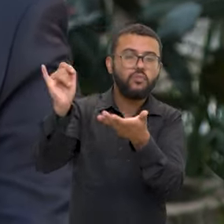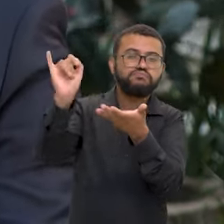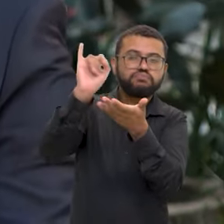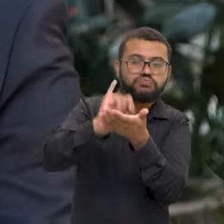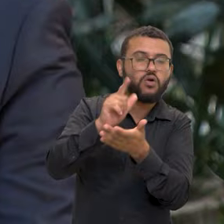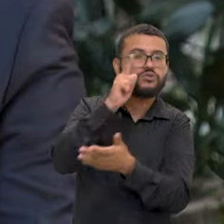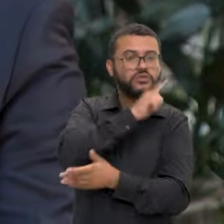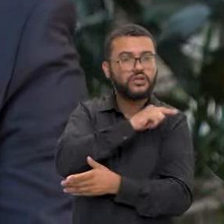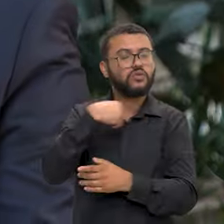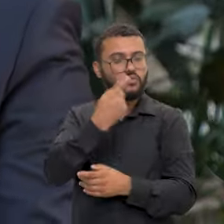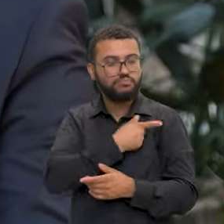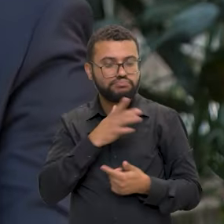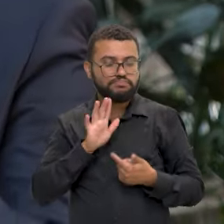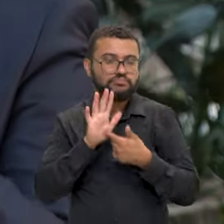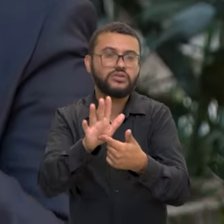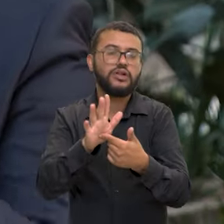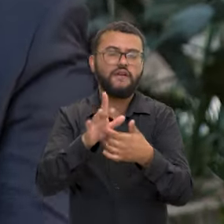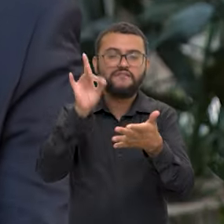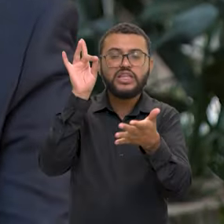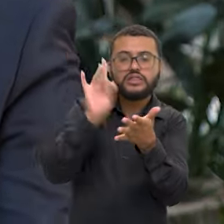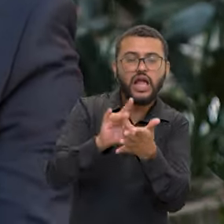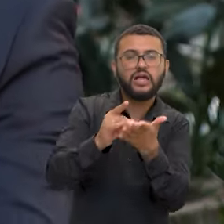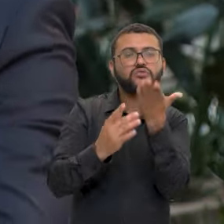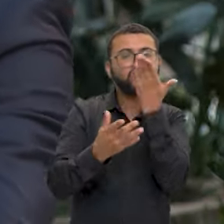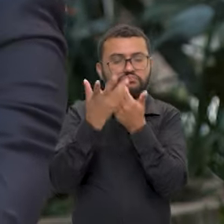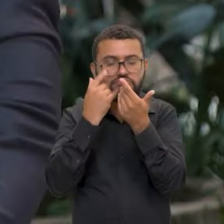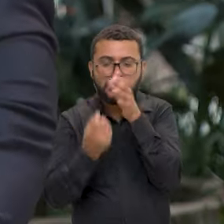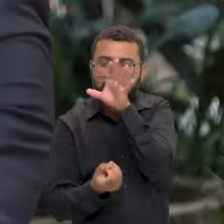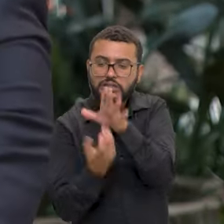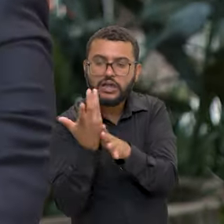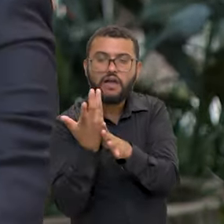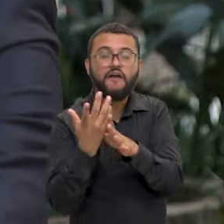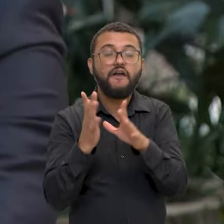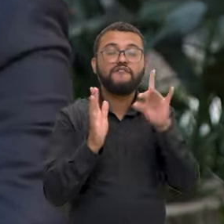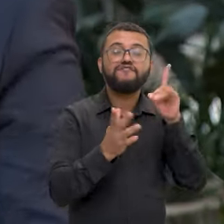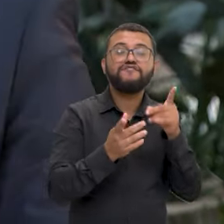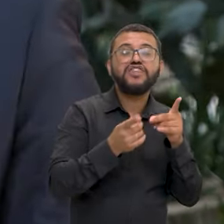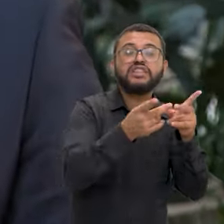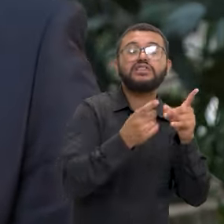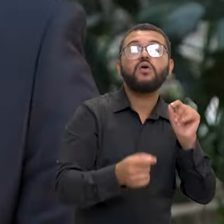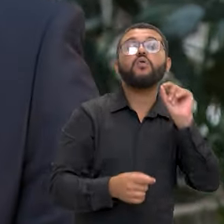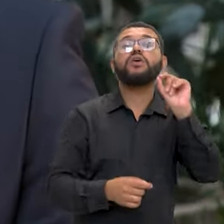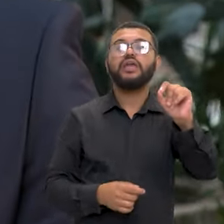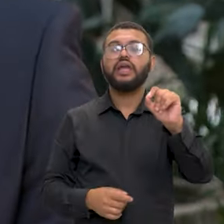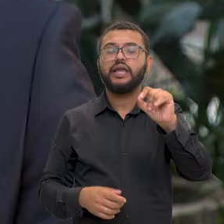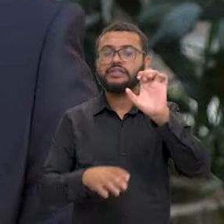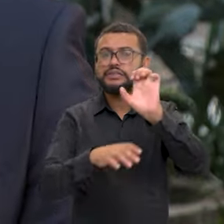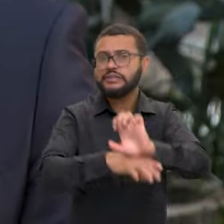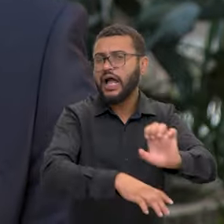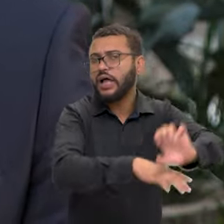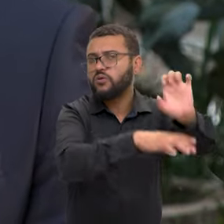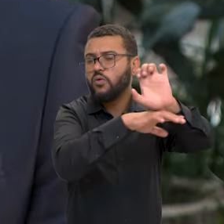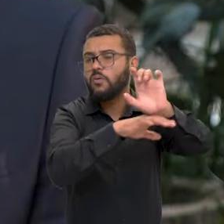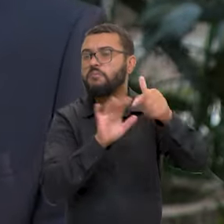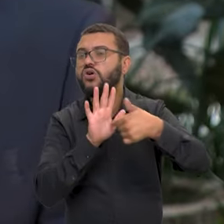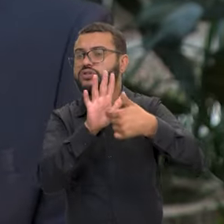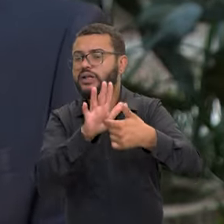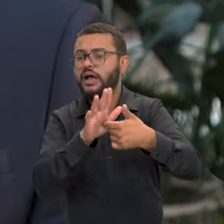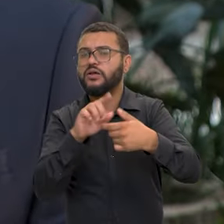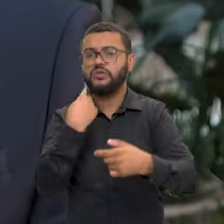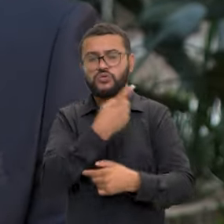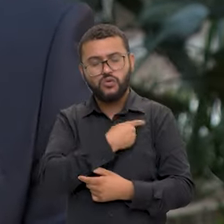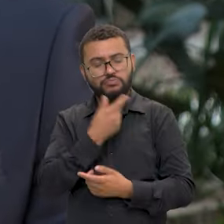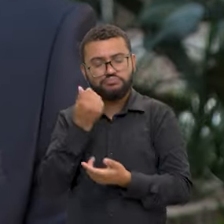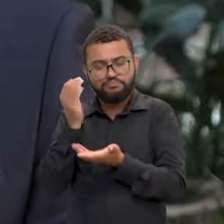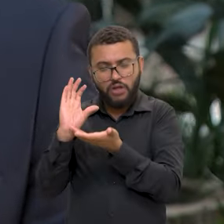está produzindo, o que foi vendido, o que nós temos ainda em cada um dos estados, porque a gente otimiza recursos e dá também tranquilidade